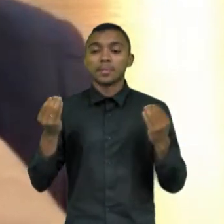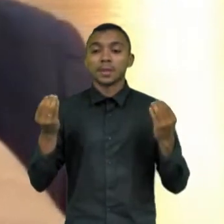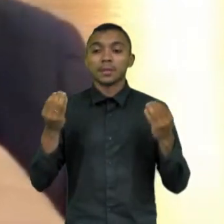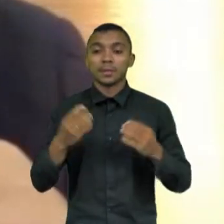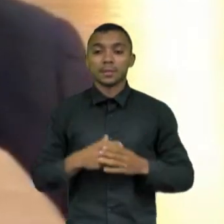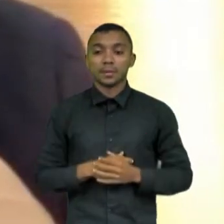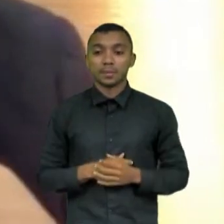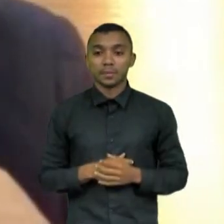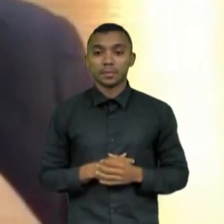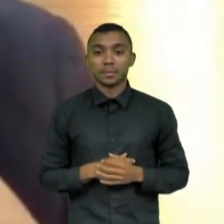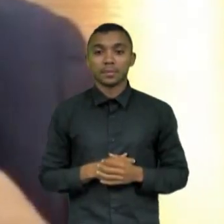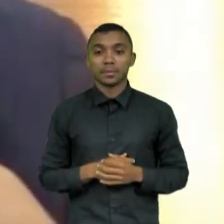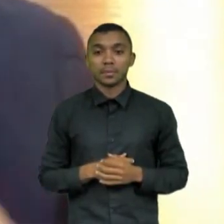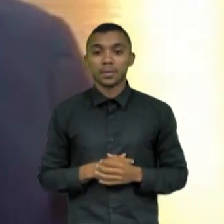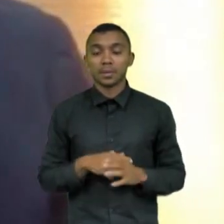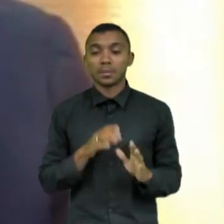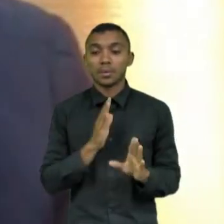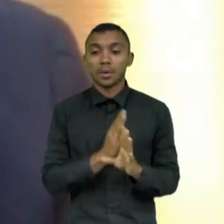para impor todas